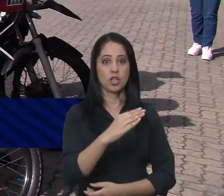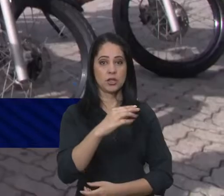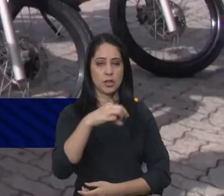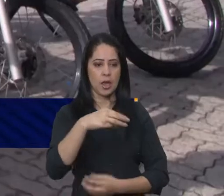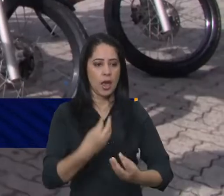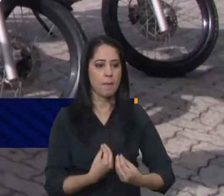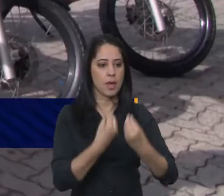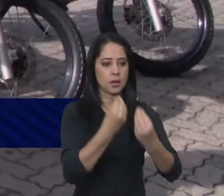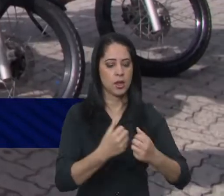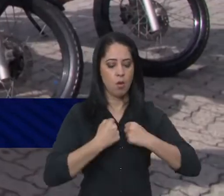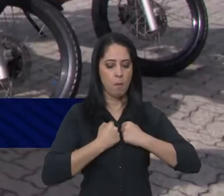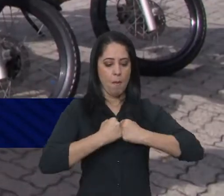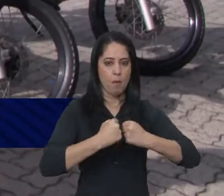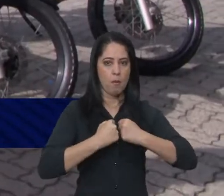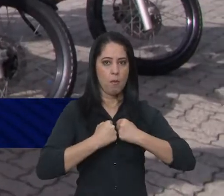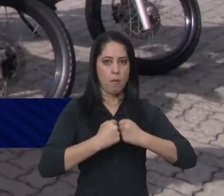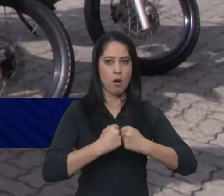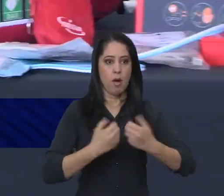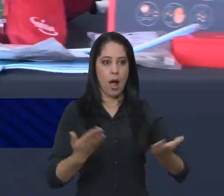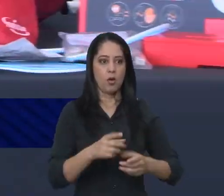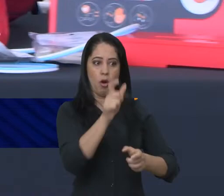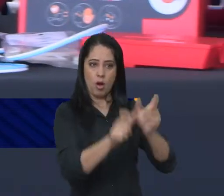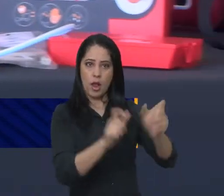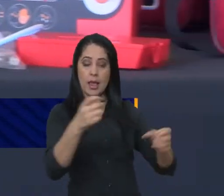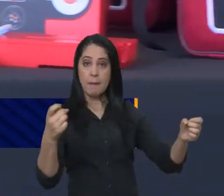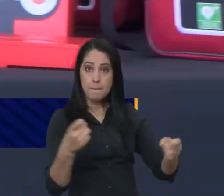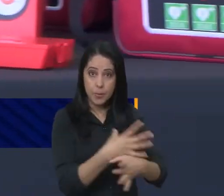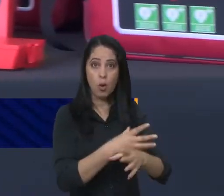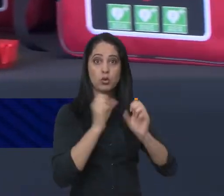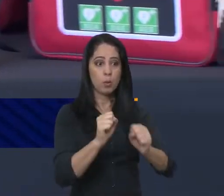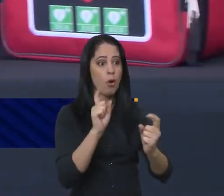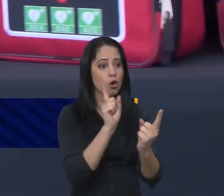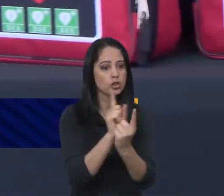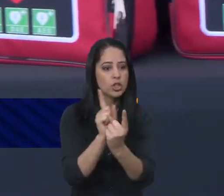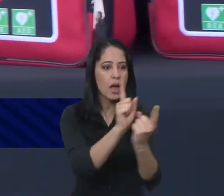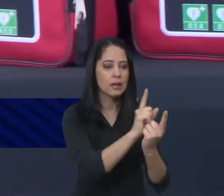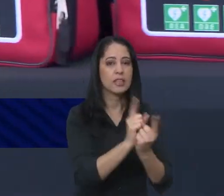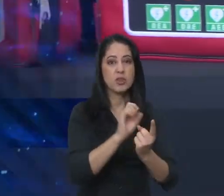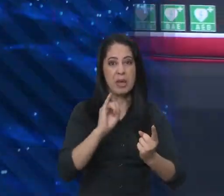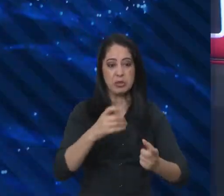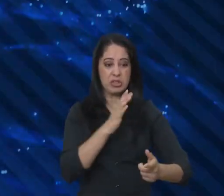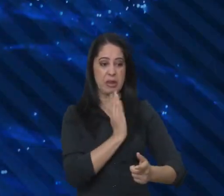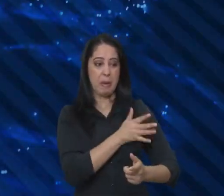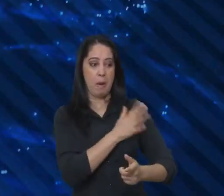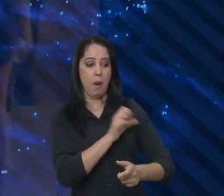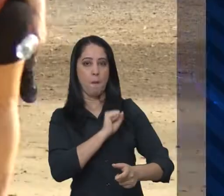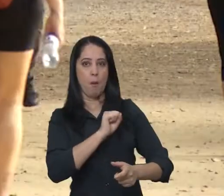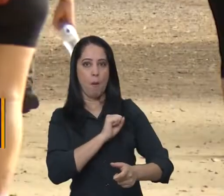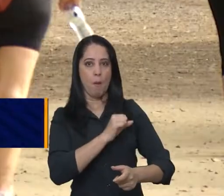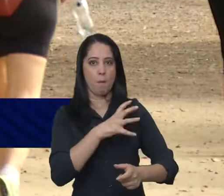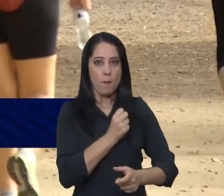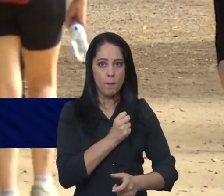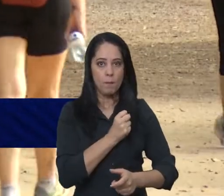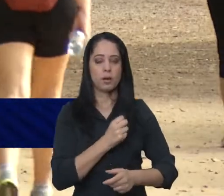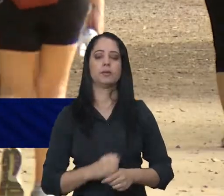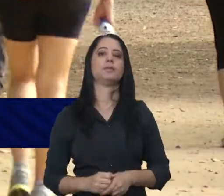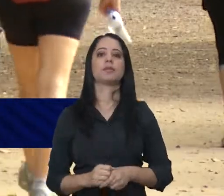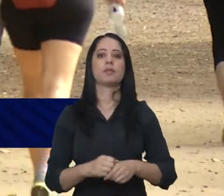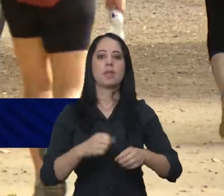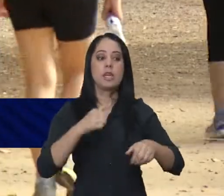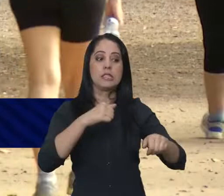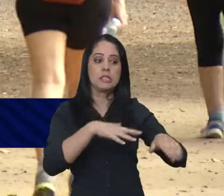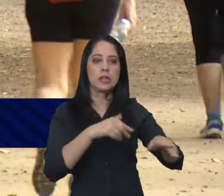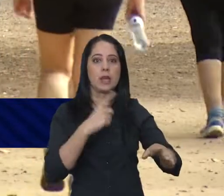Municipal. Agora os agentes estão preparados para ajudar em ocorrências de parada cardíaca. Setembro Vermelho, mês